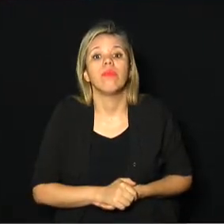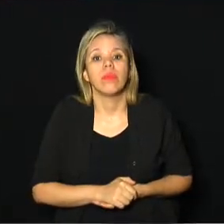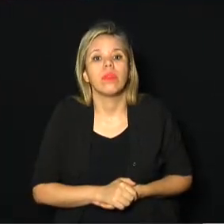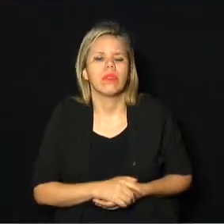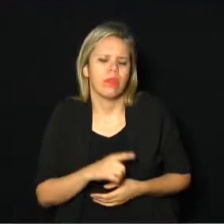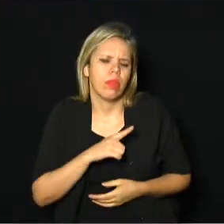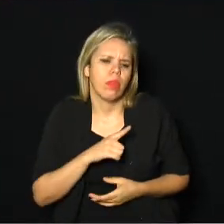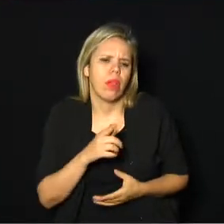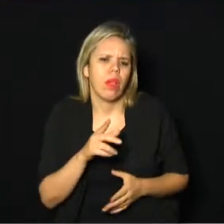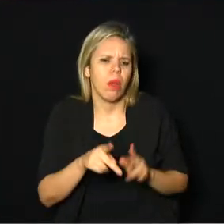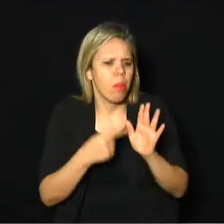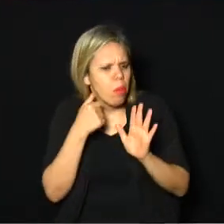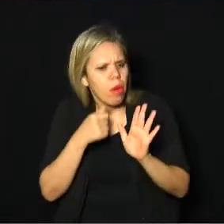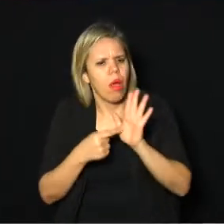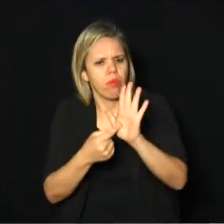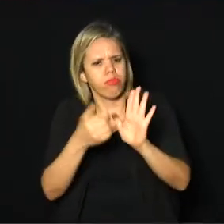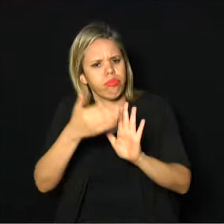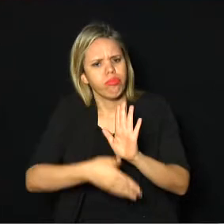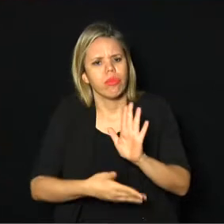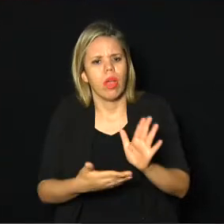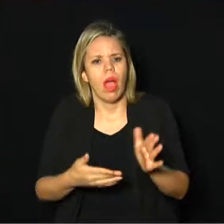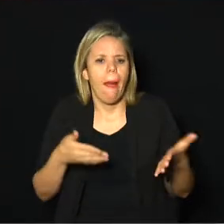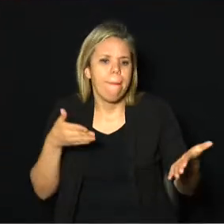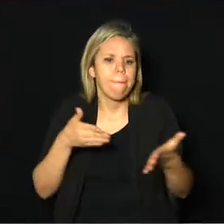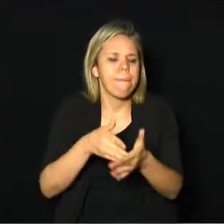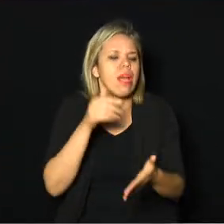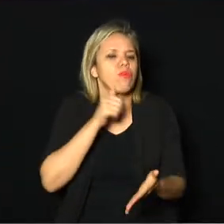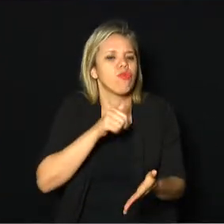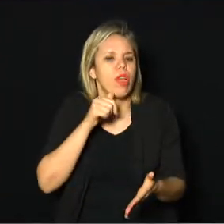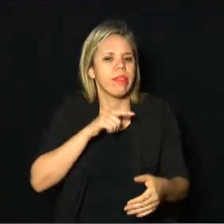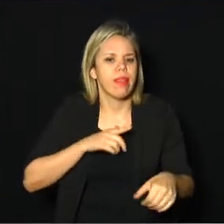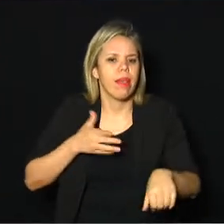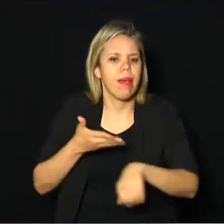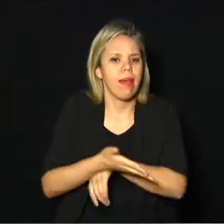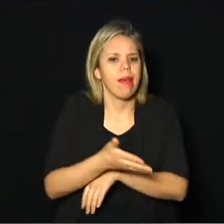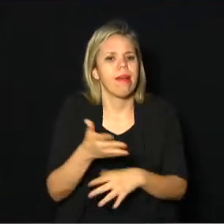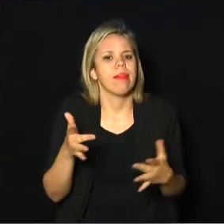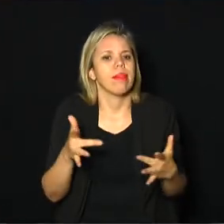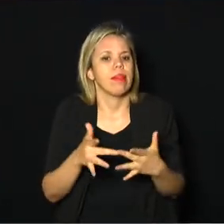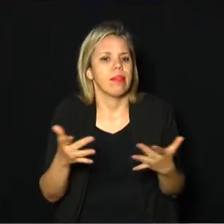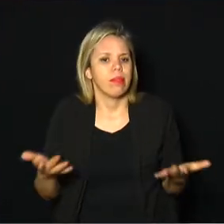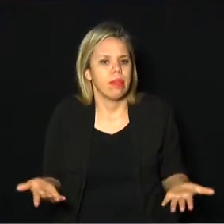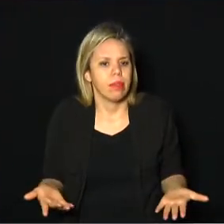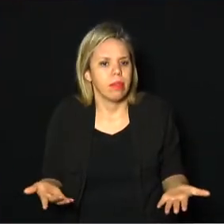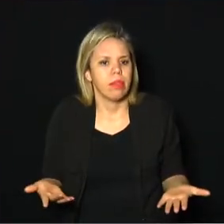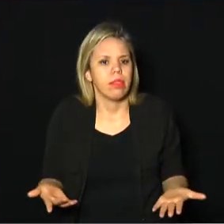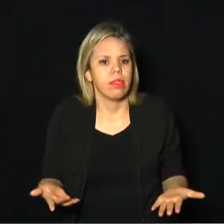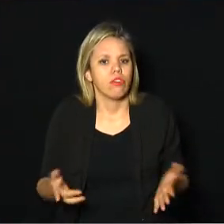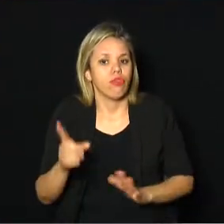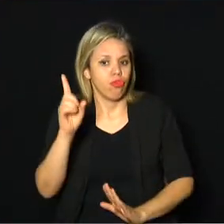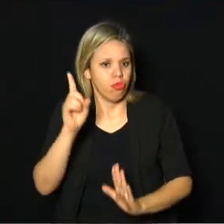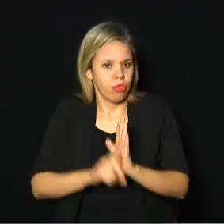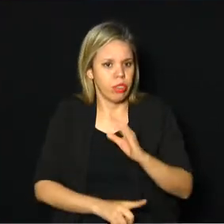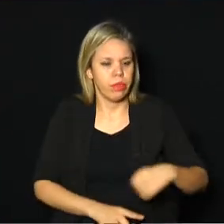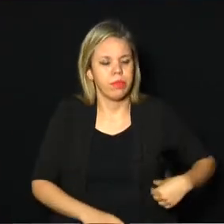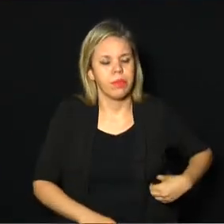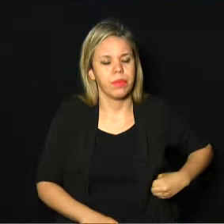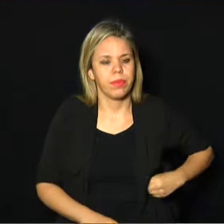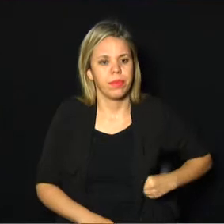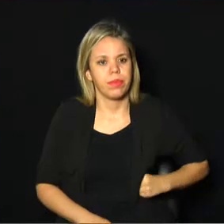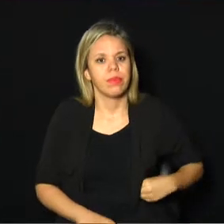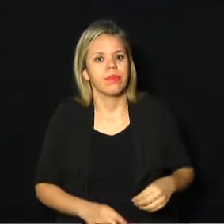subalternidade, colocaram a mulher, impedem a mulher aí de acesso a fruição dos seus direitos, e isso